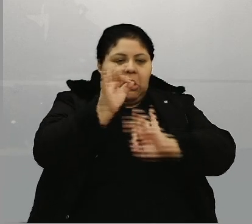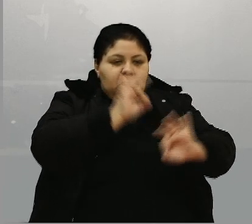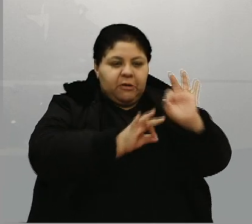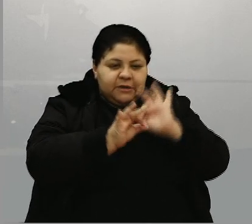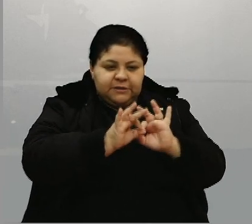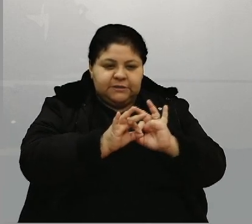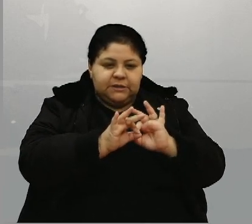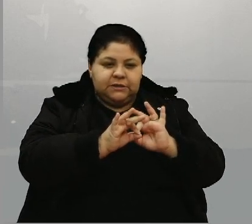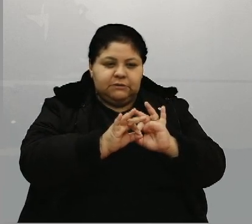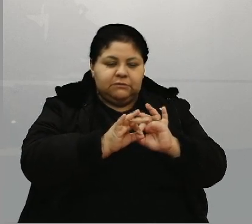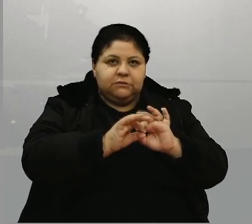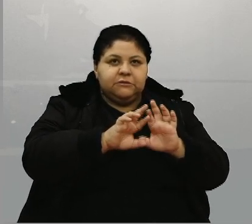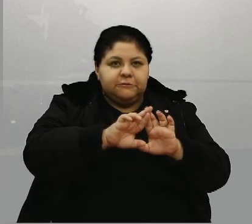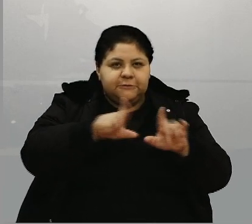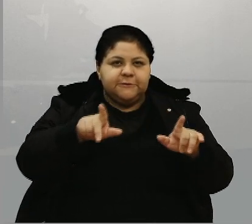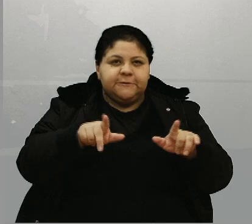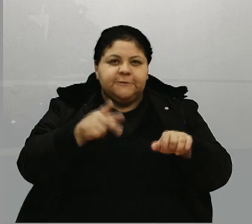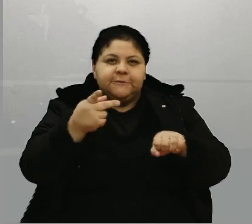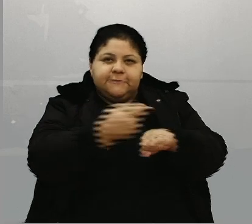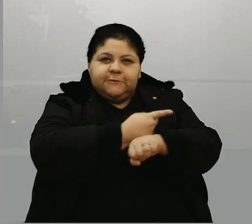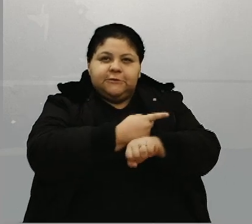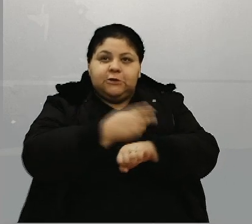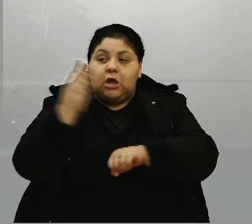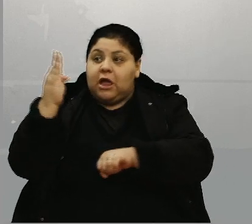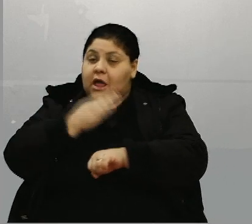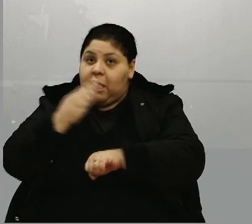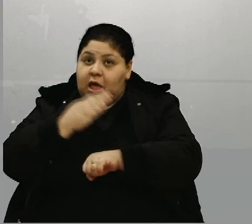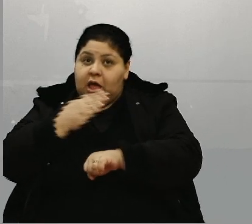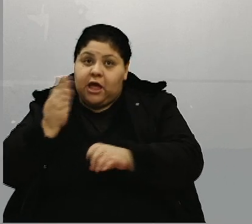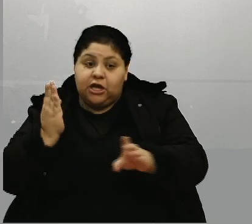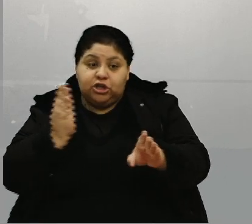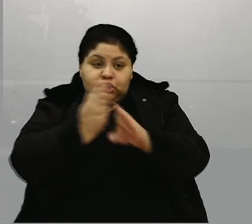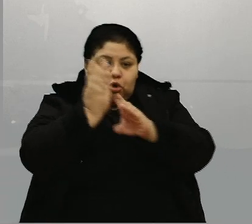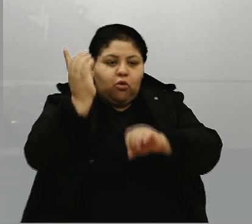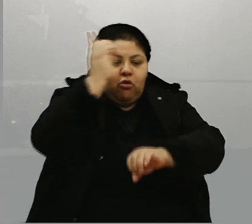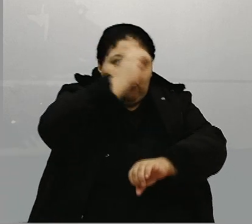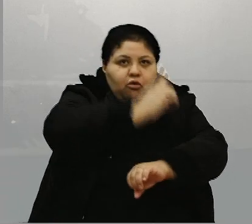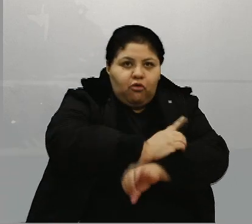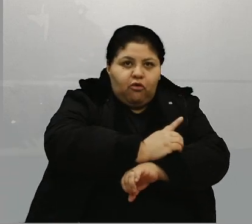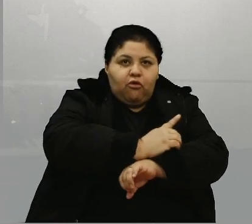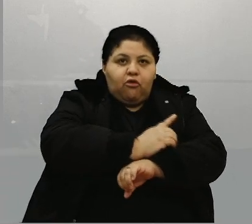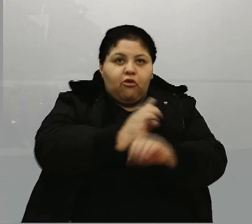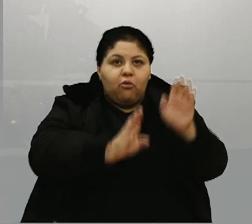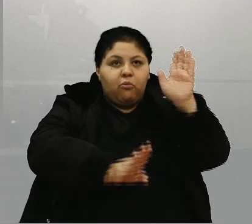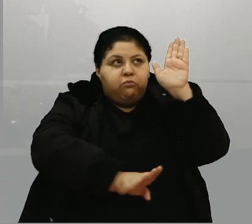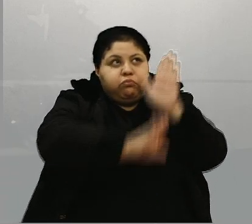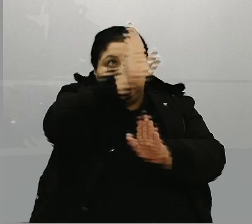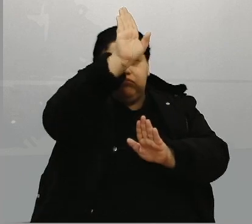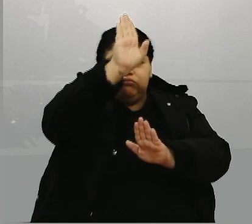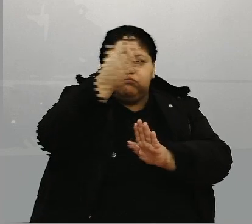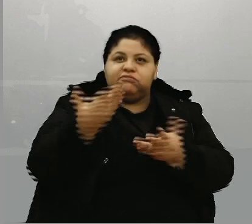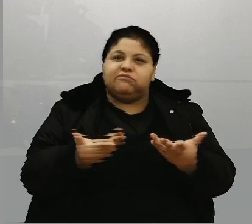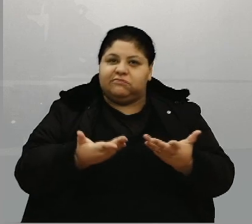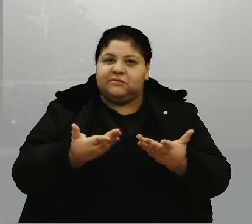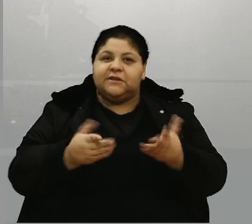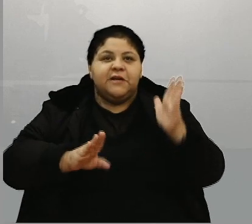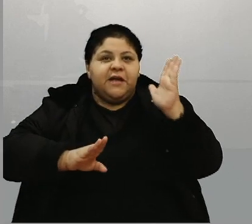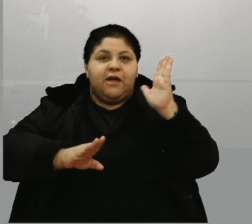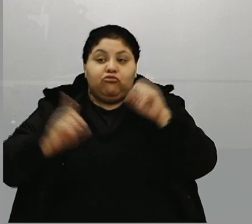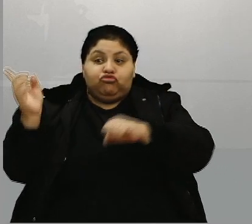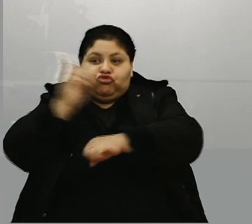erros, literalmente correndo contra o tempo. Chegou o grande dia, a data de lançamento dos foguetes. Era um dia